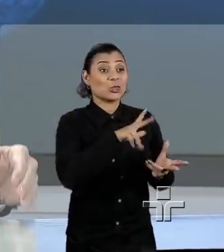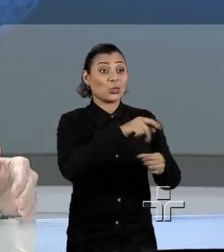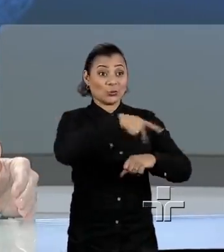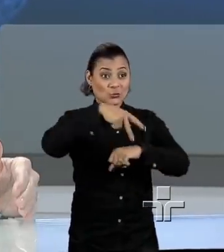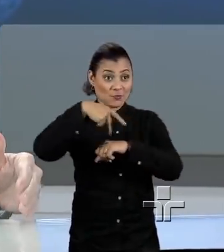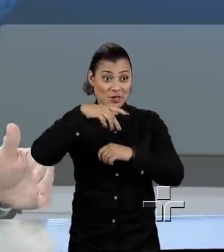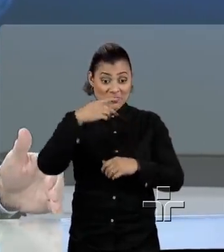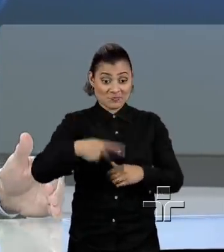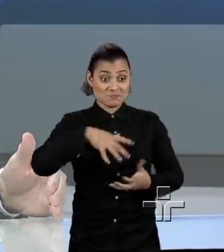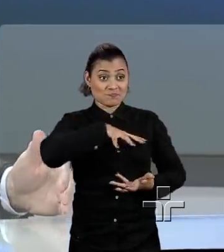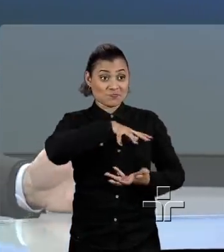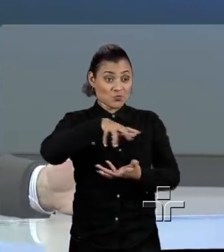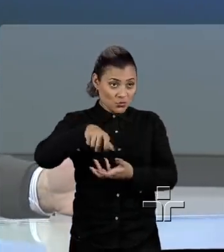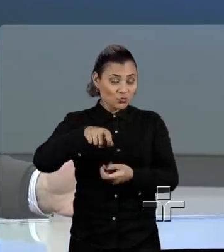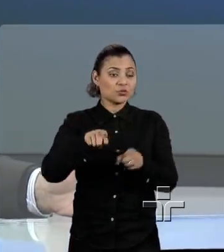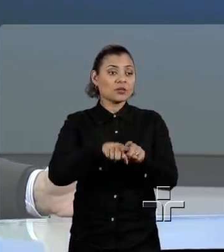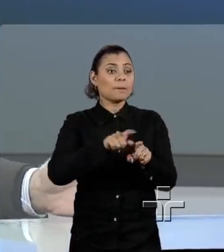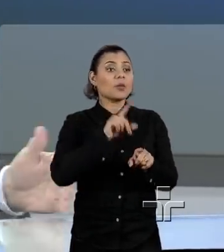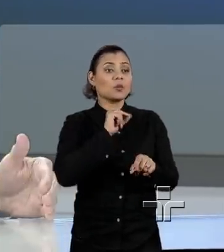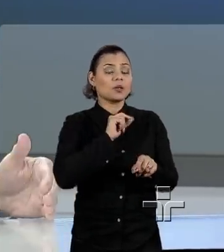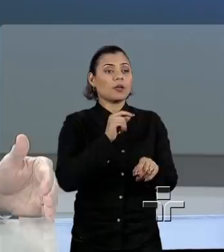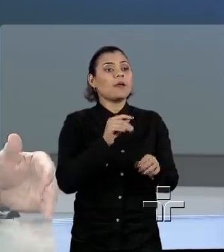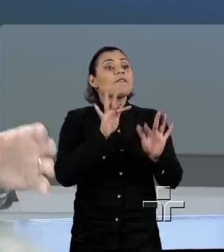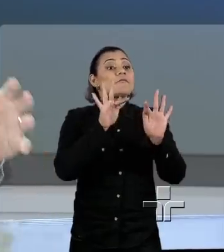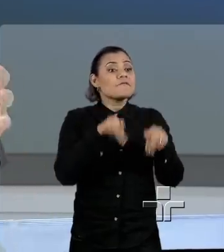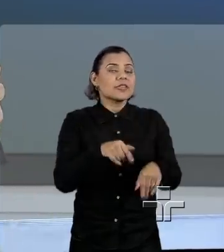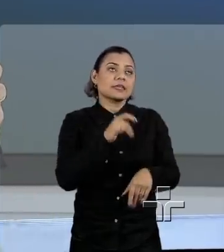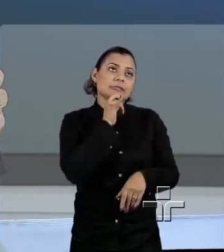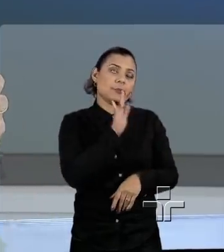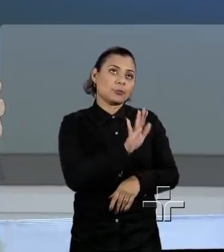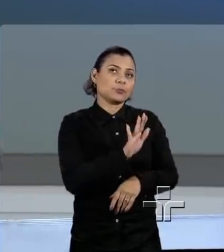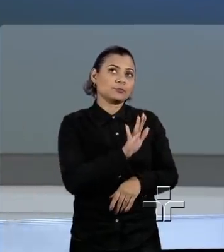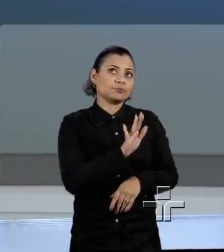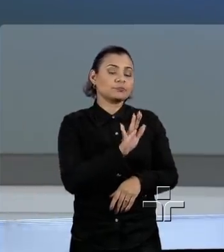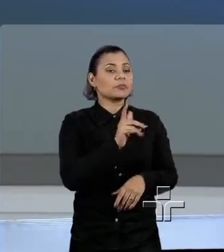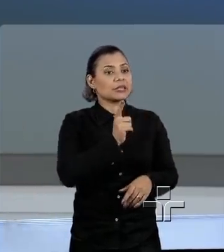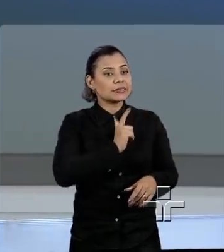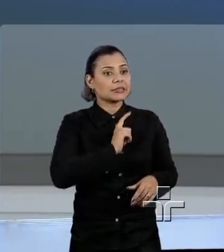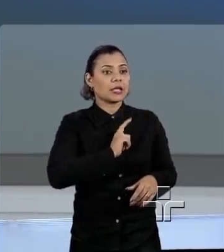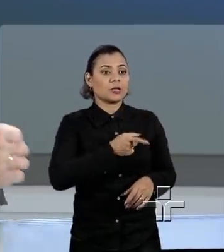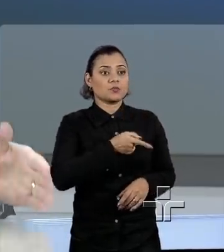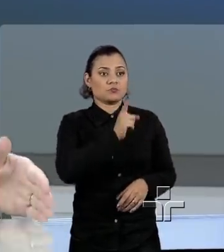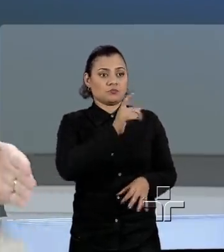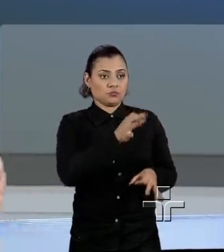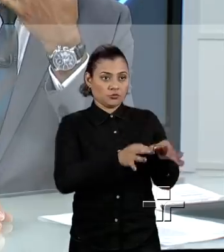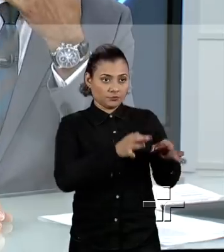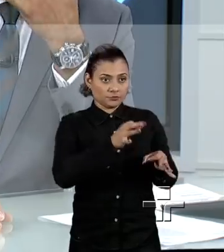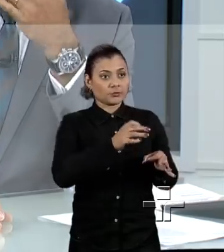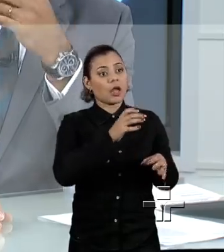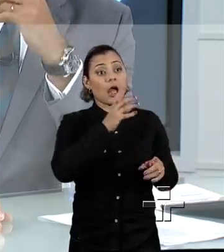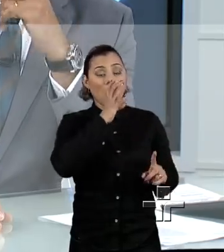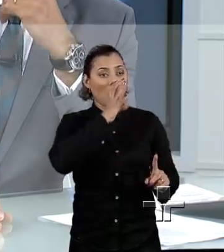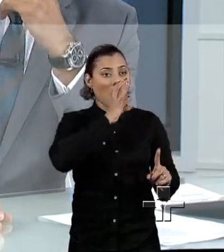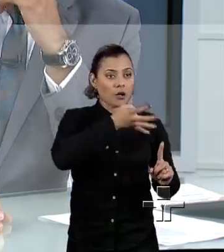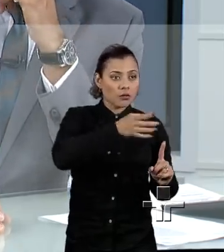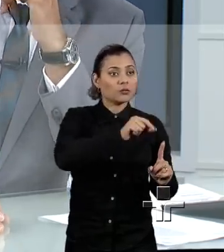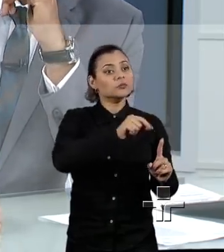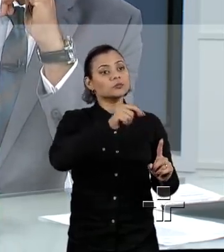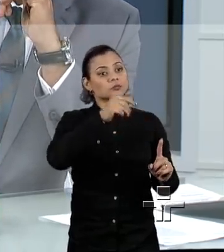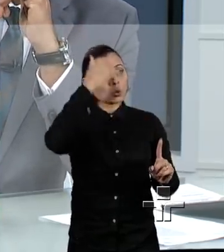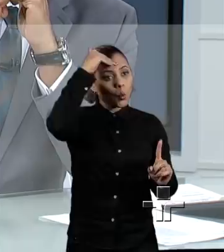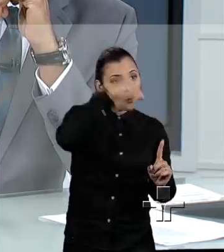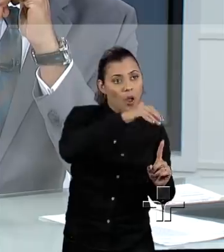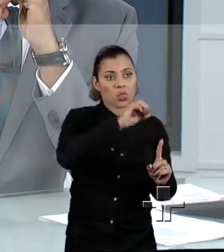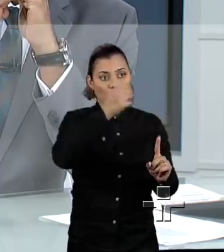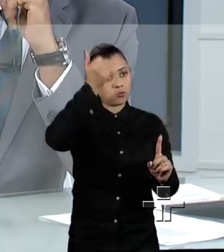instância, onde você termina o julgamento do mérito da questão, ou seja, a sentença culpado ou inocentado em segunda instância já foi discutida